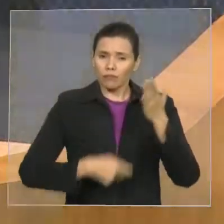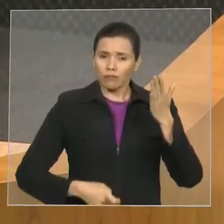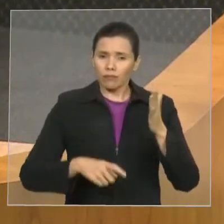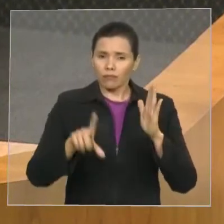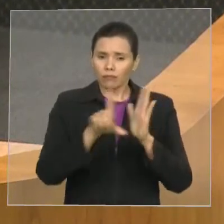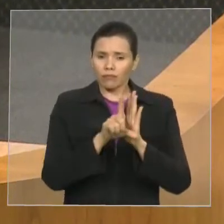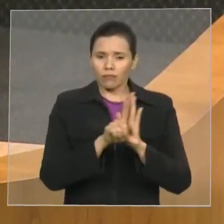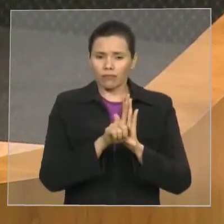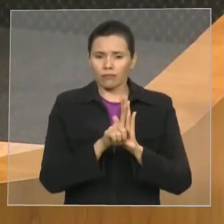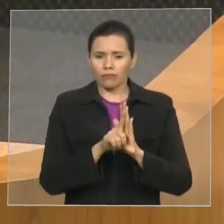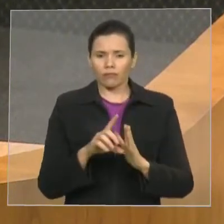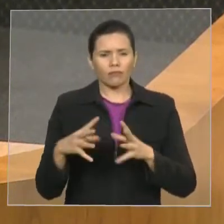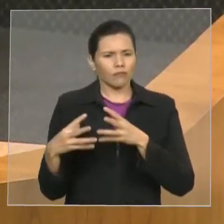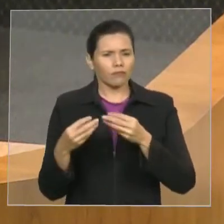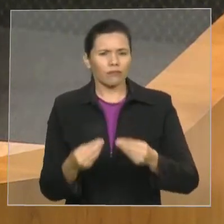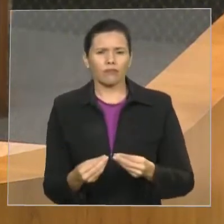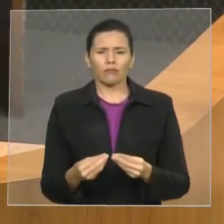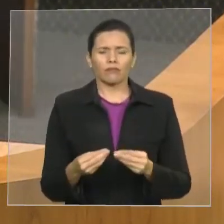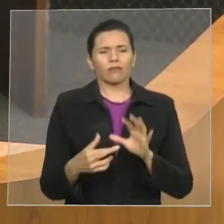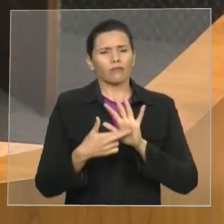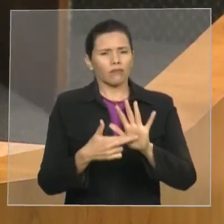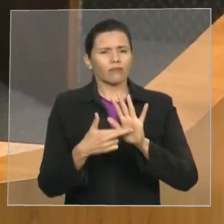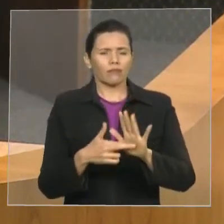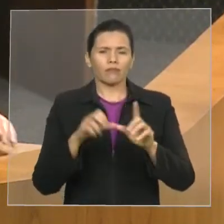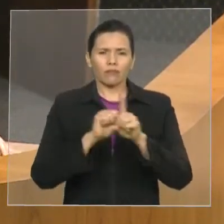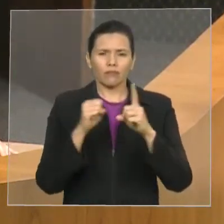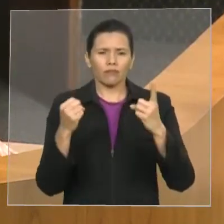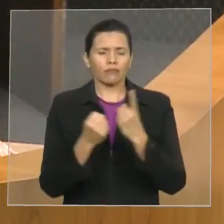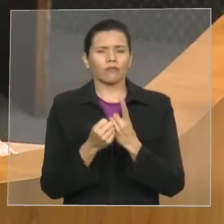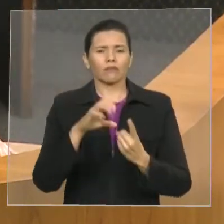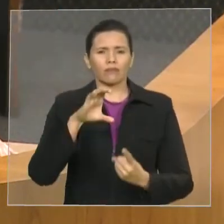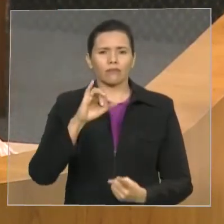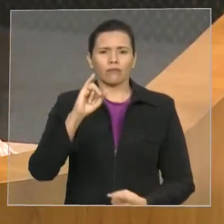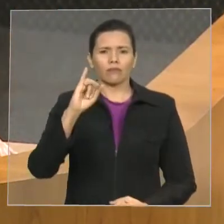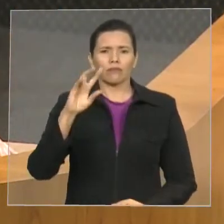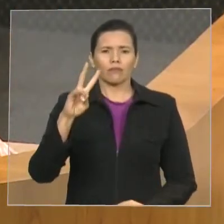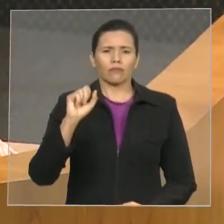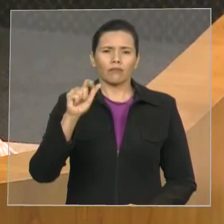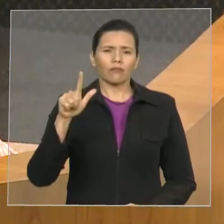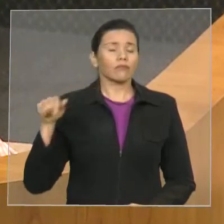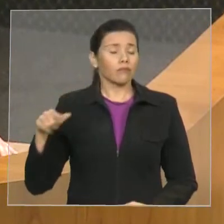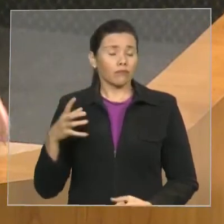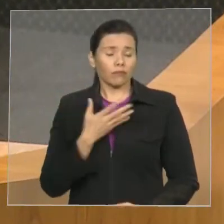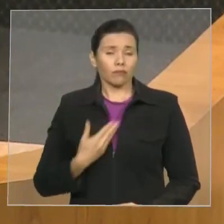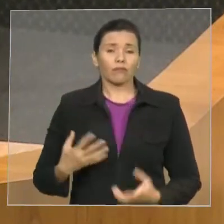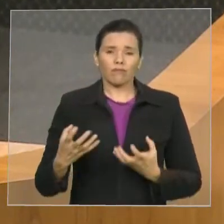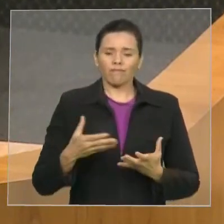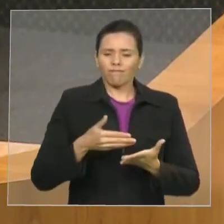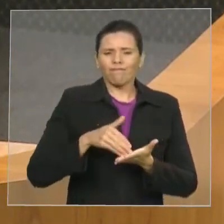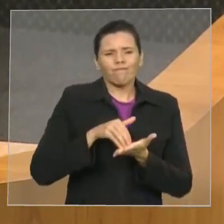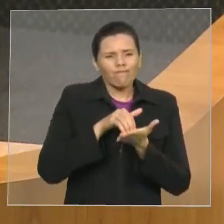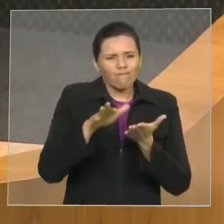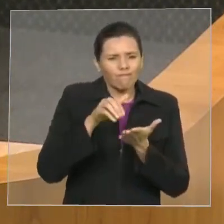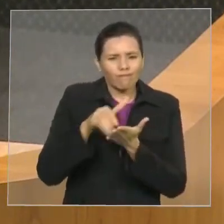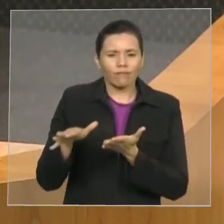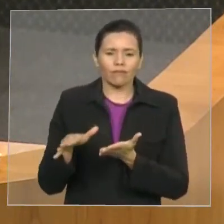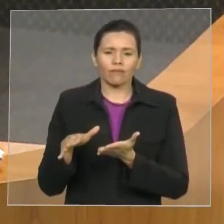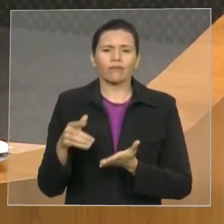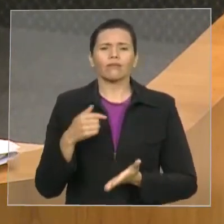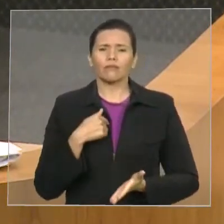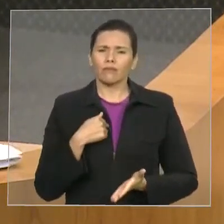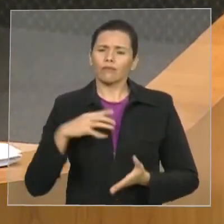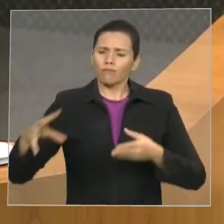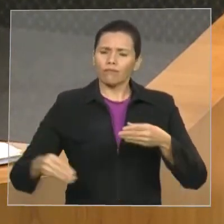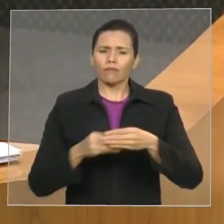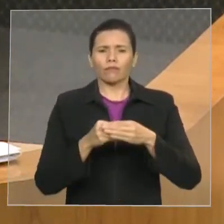todos aqueles da sociedade civil que o governador arrancou por meio da medida provisória. E é esse o pedido que faço aqui, senhoras